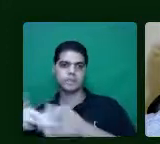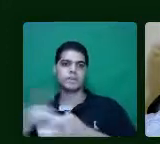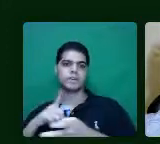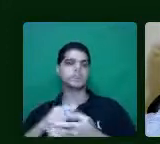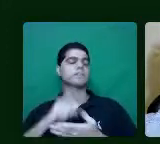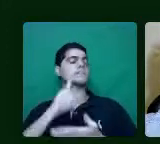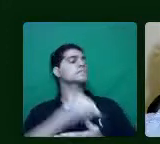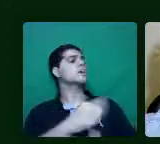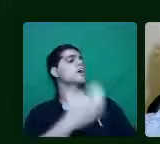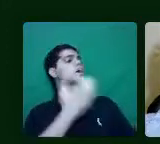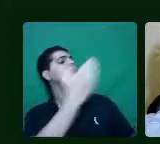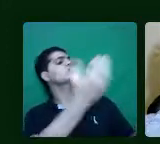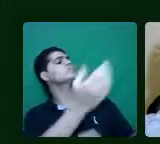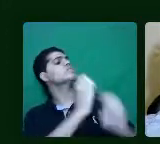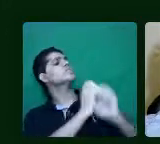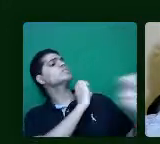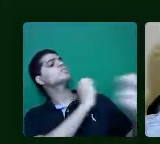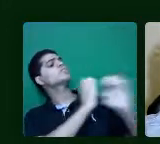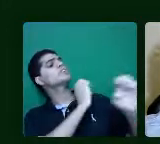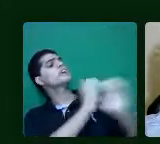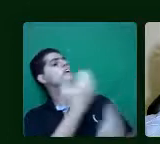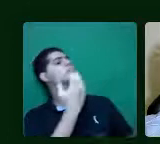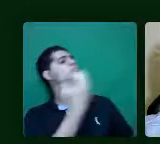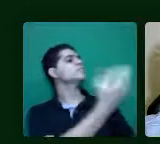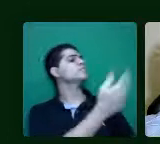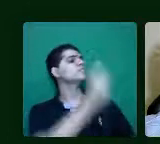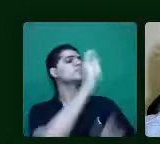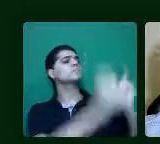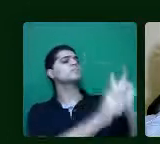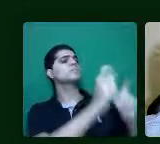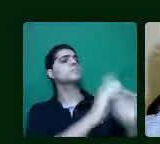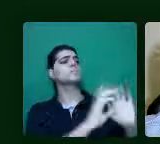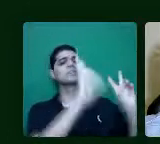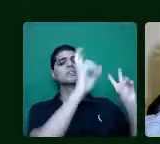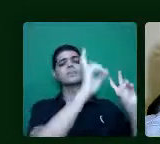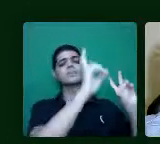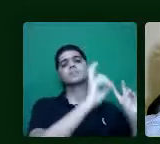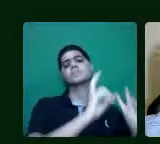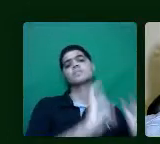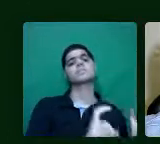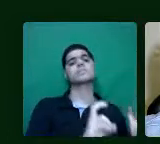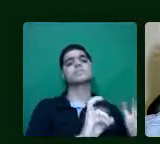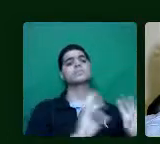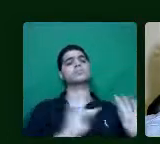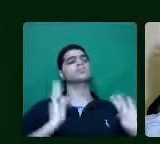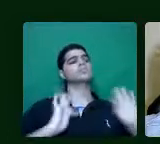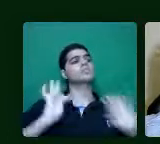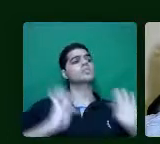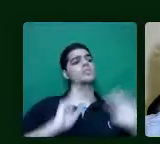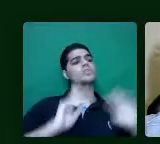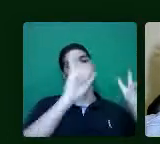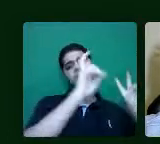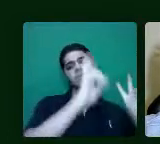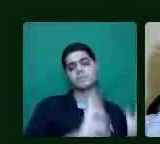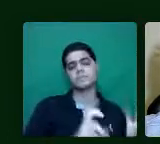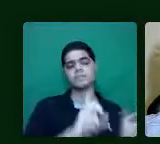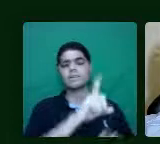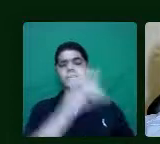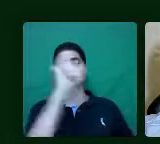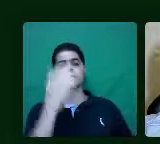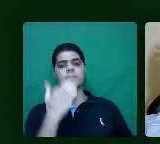mentoria de um engenheiro para ver meu protótipo, quero mentoria de alguém de turismo comunitário. Então, o mentor vai ficar de olho